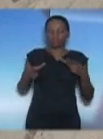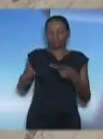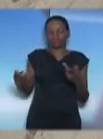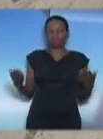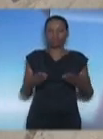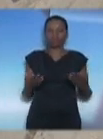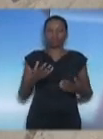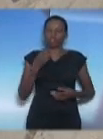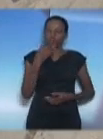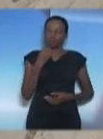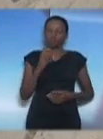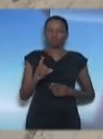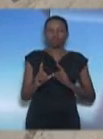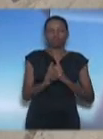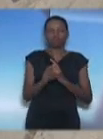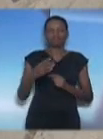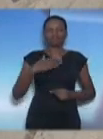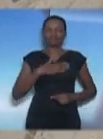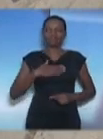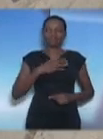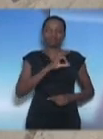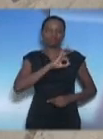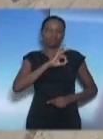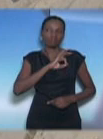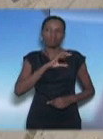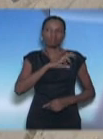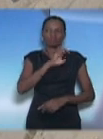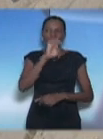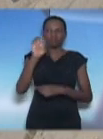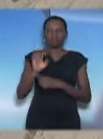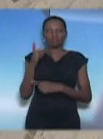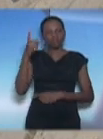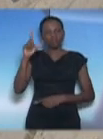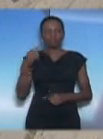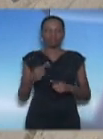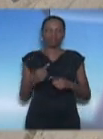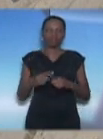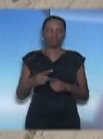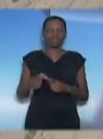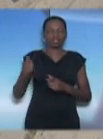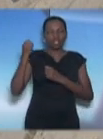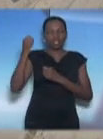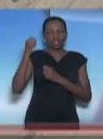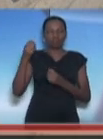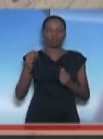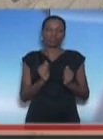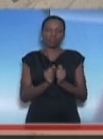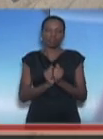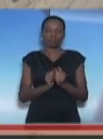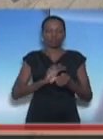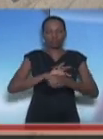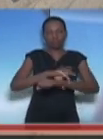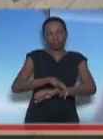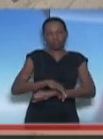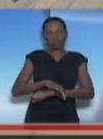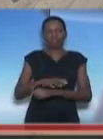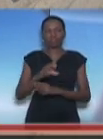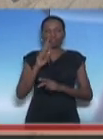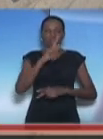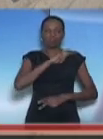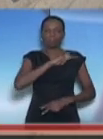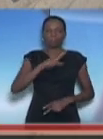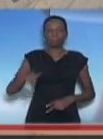outros estados, porque todos nós estamos na mesma luta, que é trazer a segurança pública para todos os cidadãos brasileiros. E